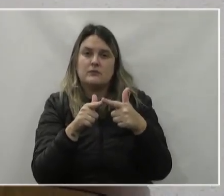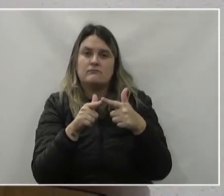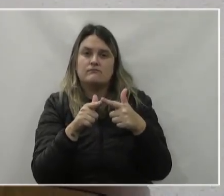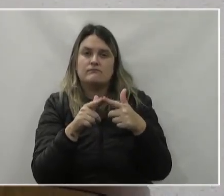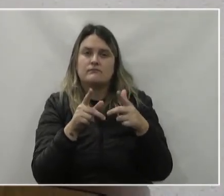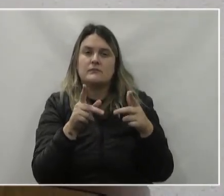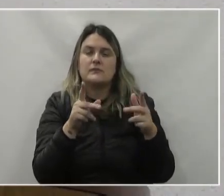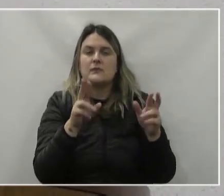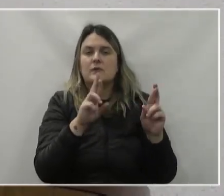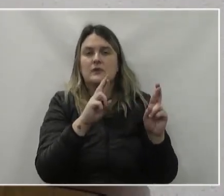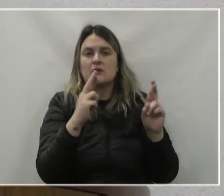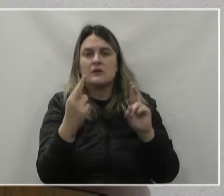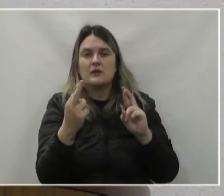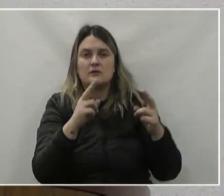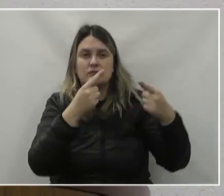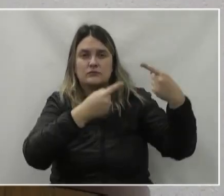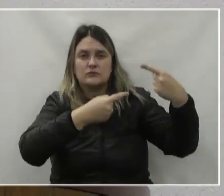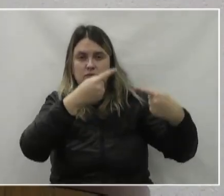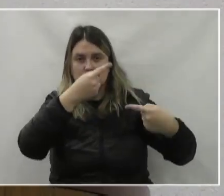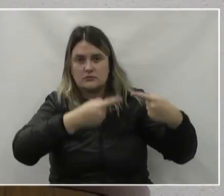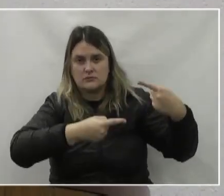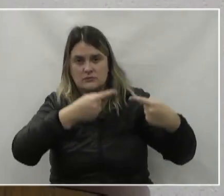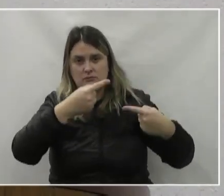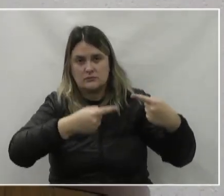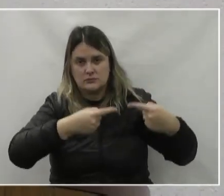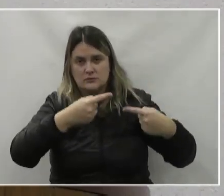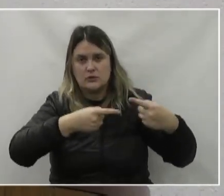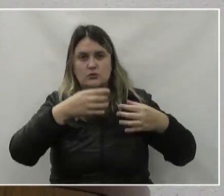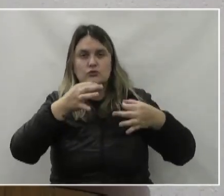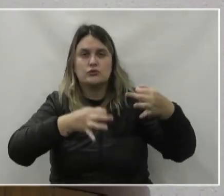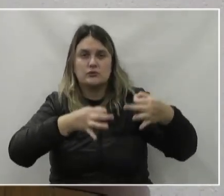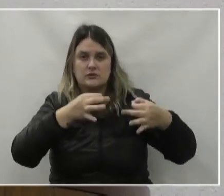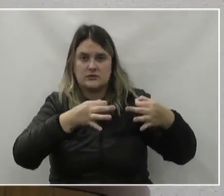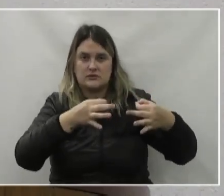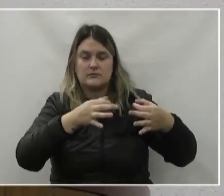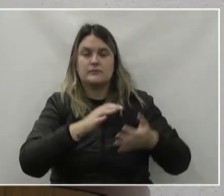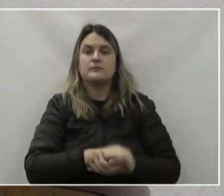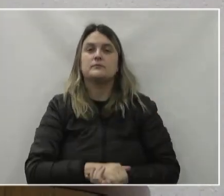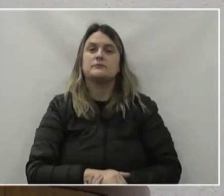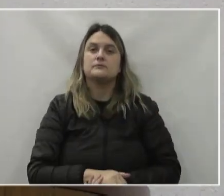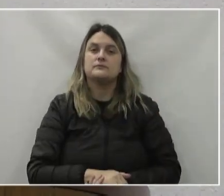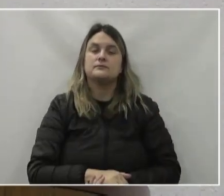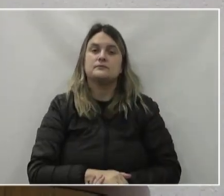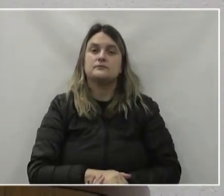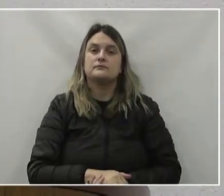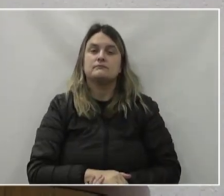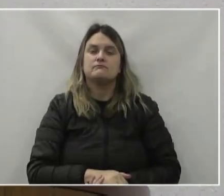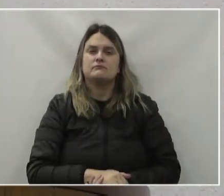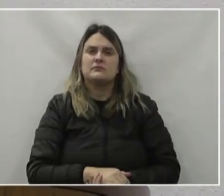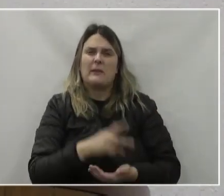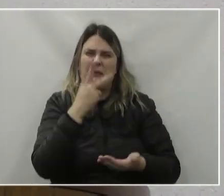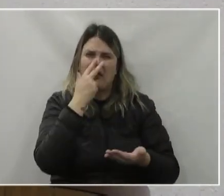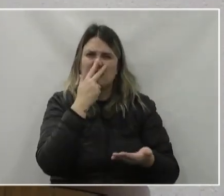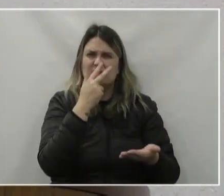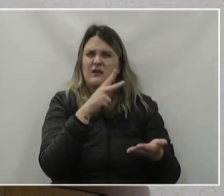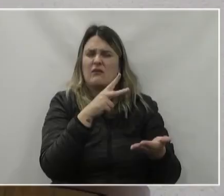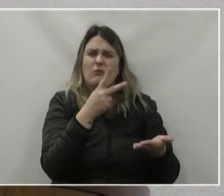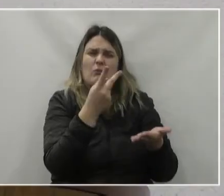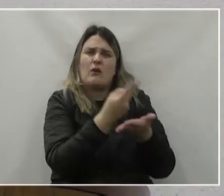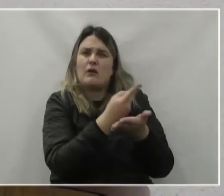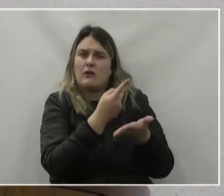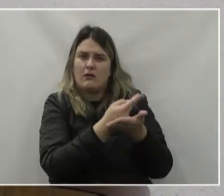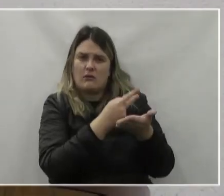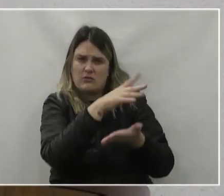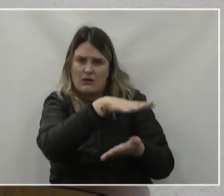relacionado à discussão jurídica em cima disso. Até meio que um equívoco